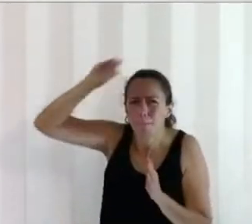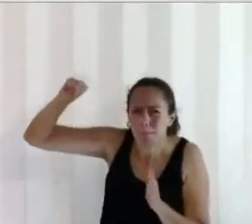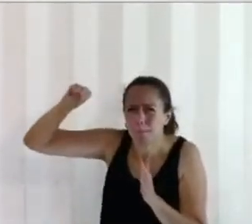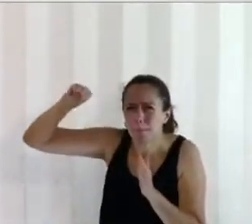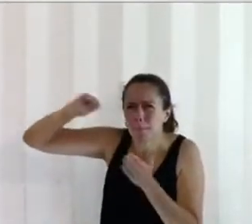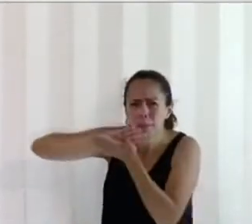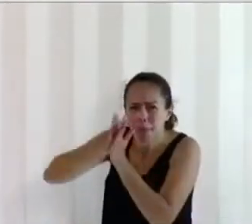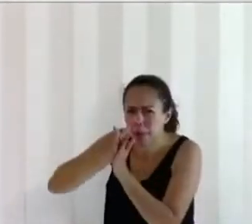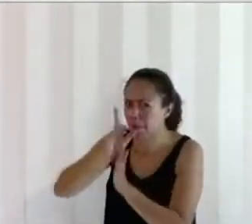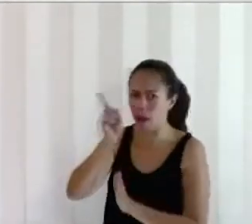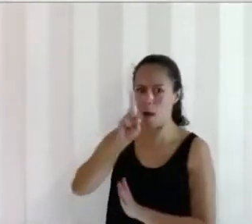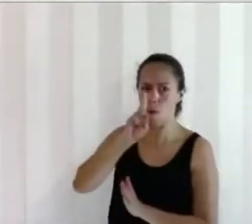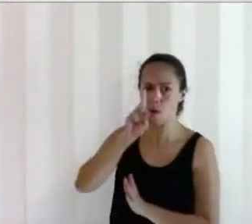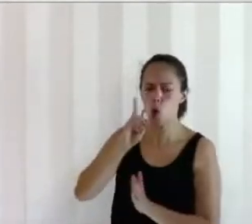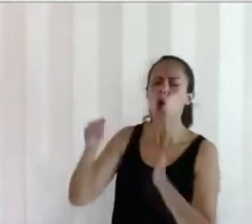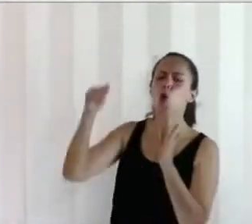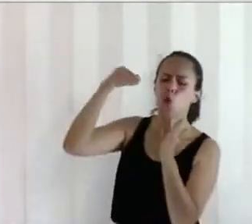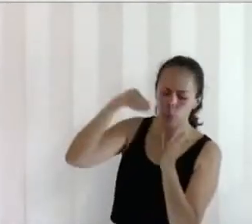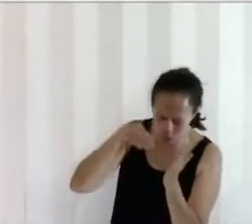tem que permanecer.